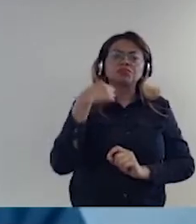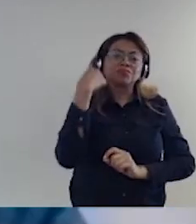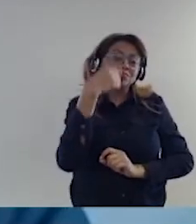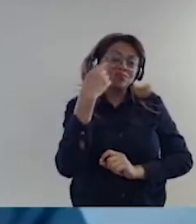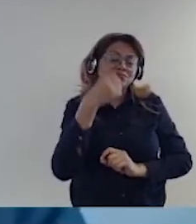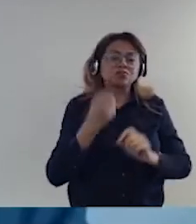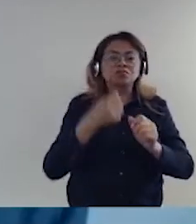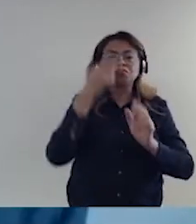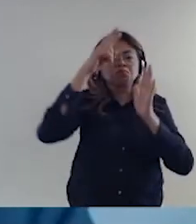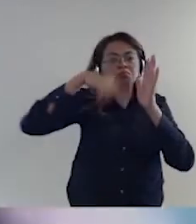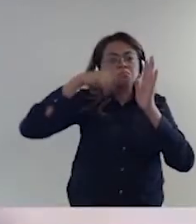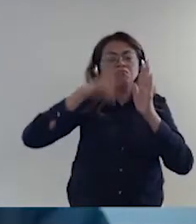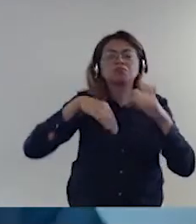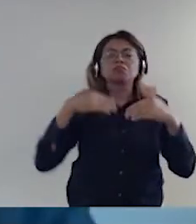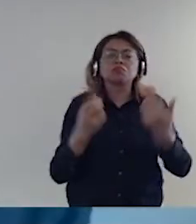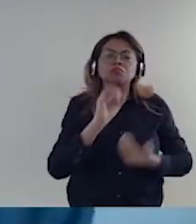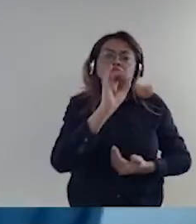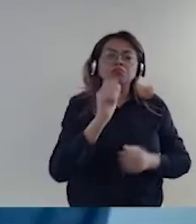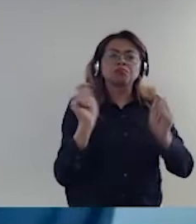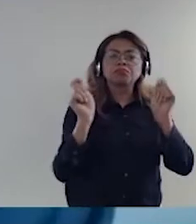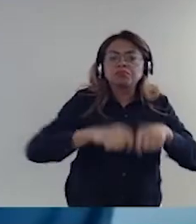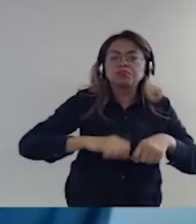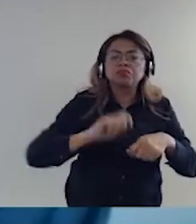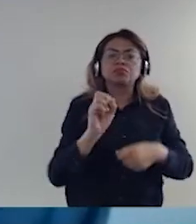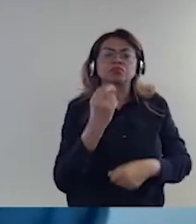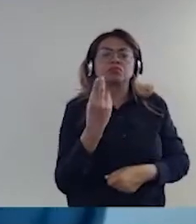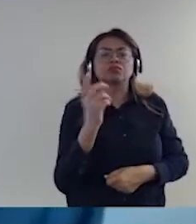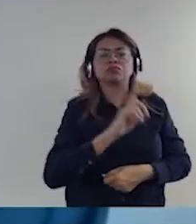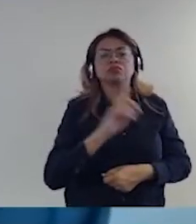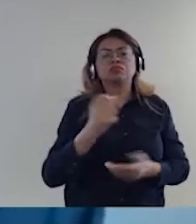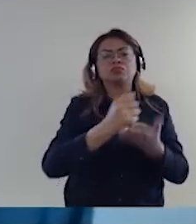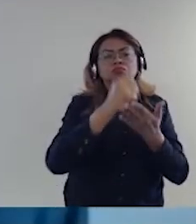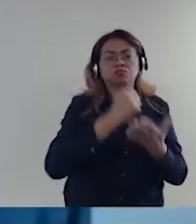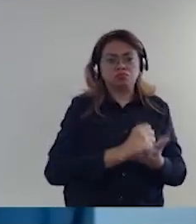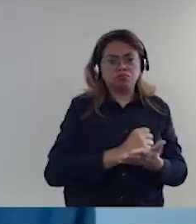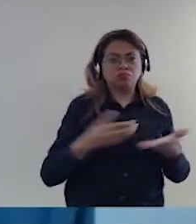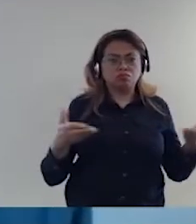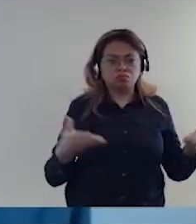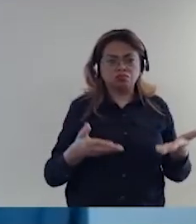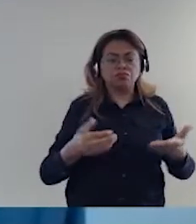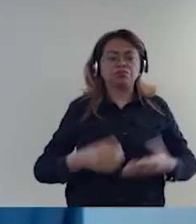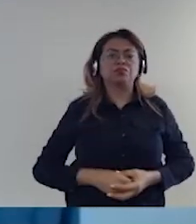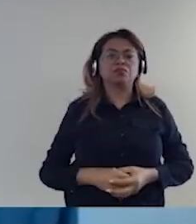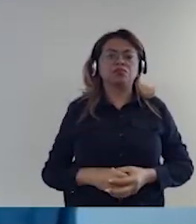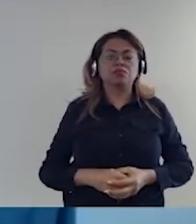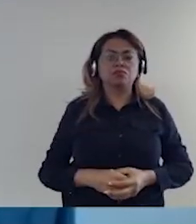autorizam, eventualmente, a revisão ou a interrupção de contratos.